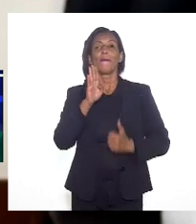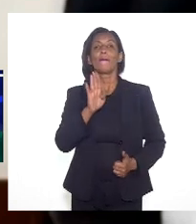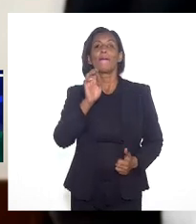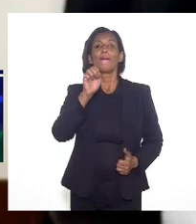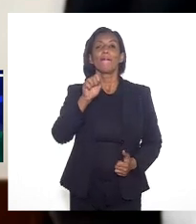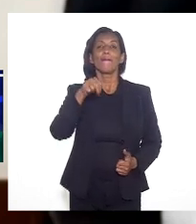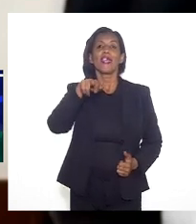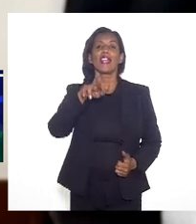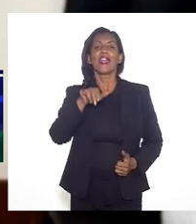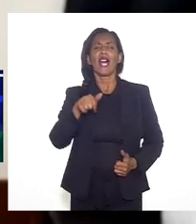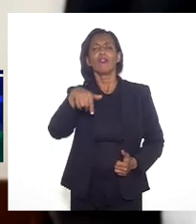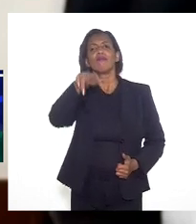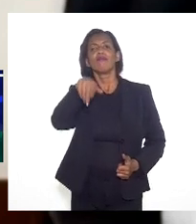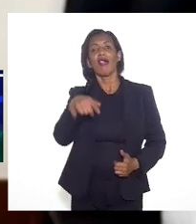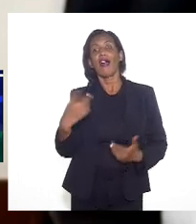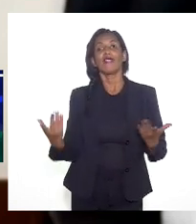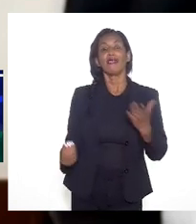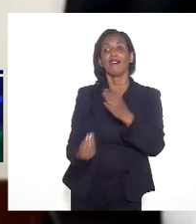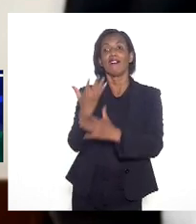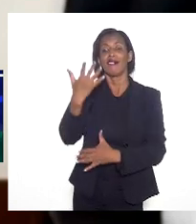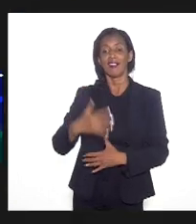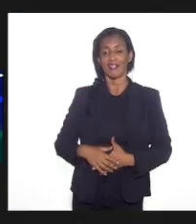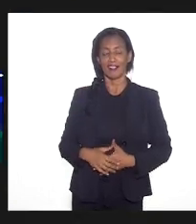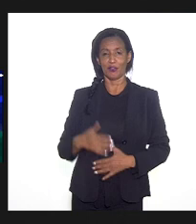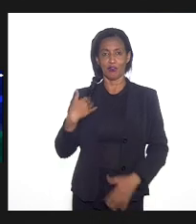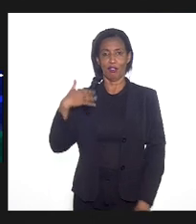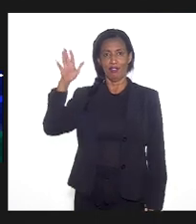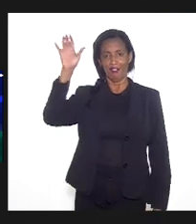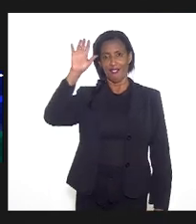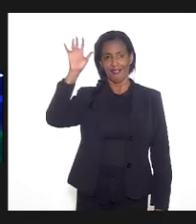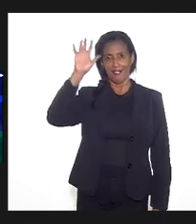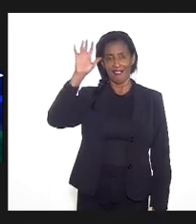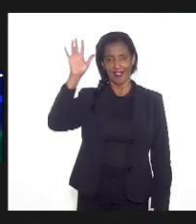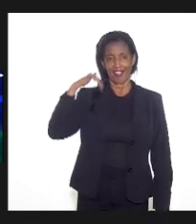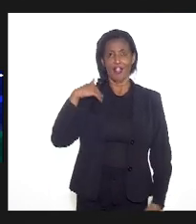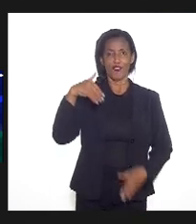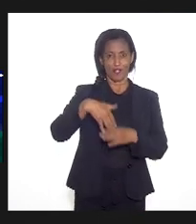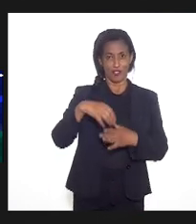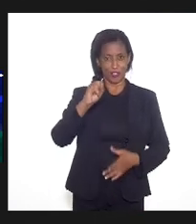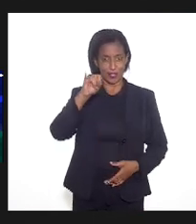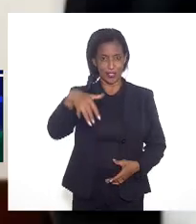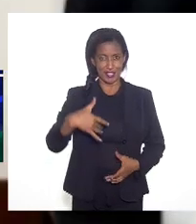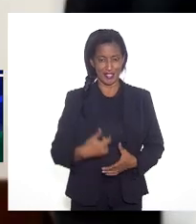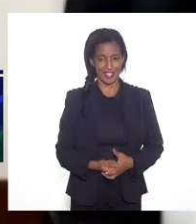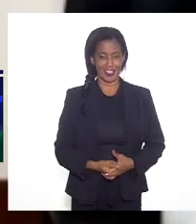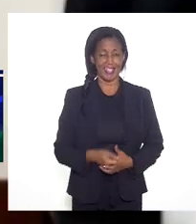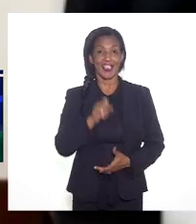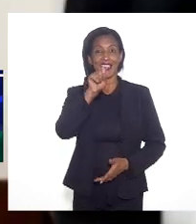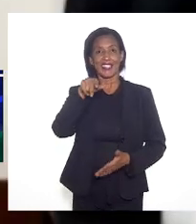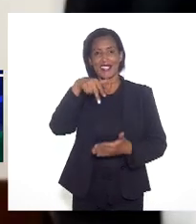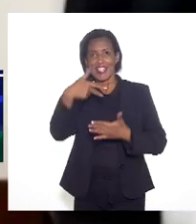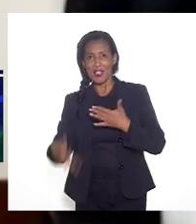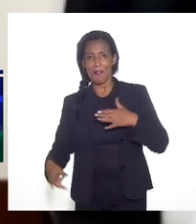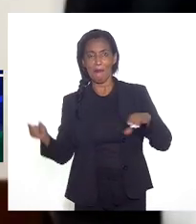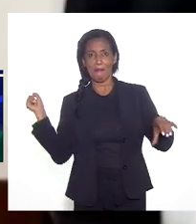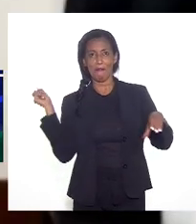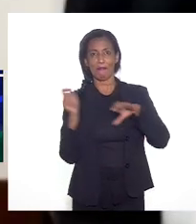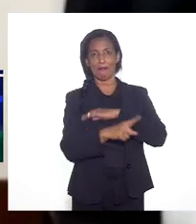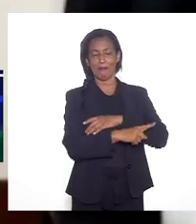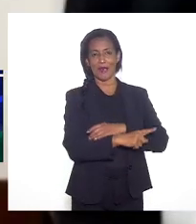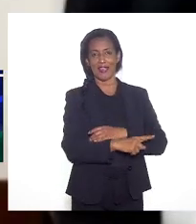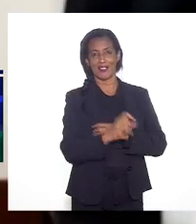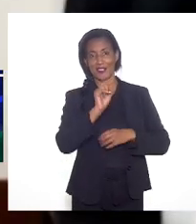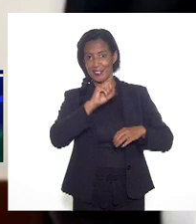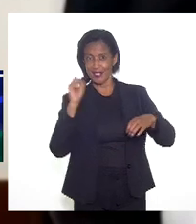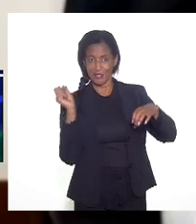cadê o senhor? Estou na área, voto sim. Se derrubar é pênalti, se não derrubar é